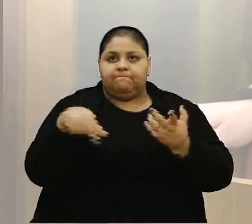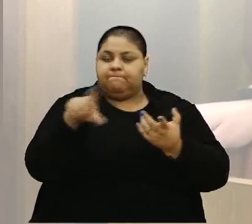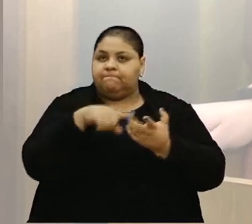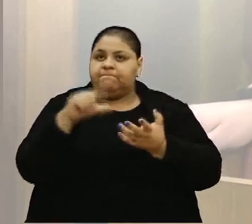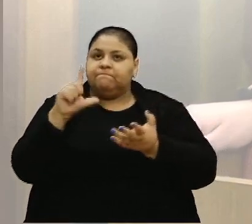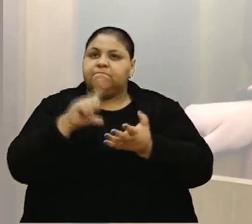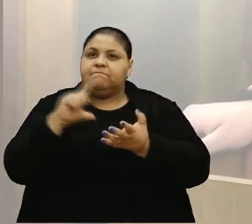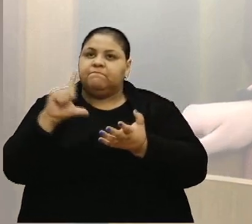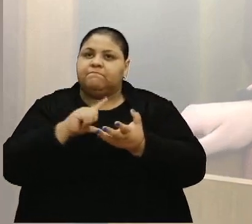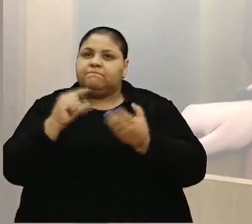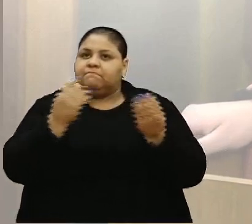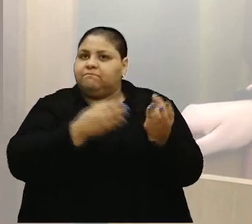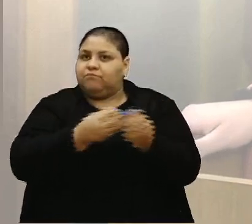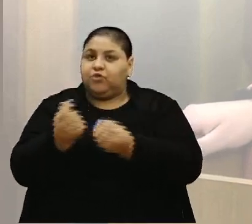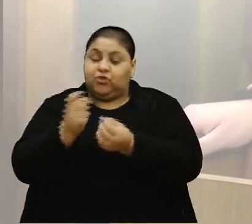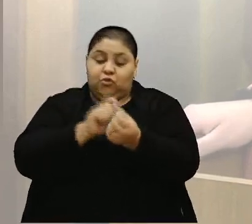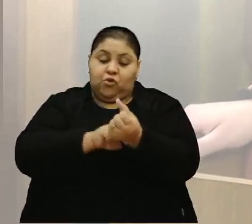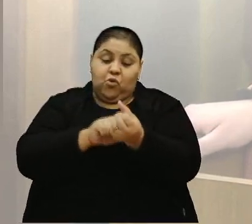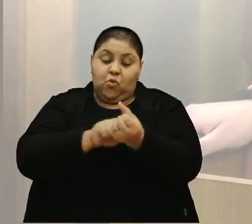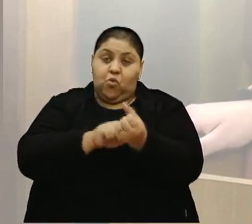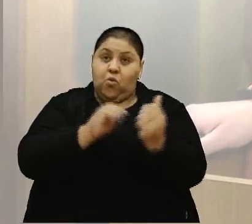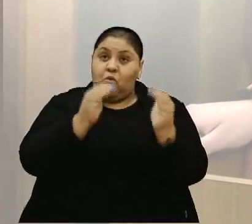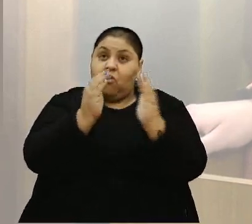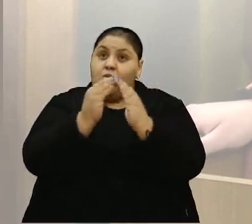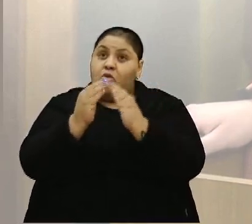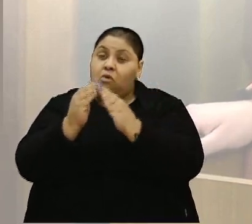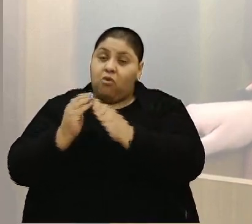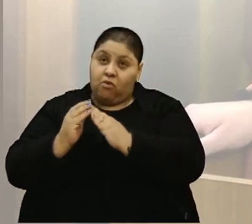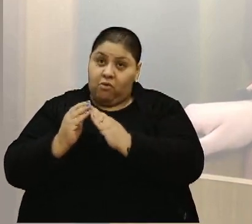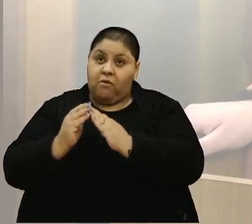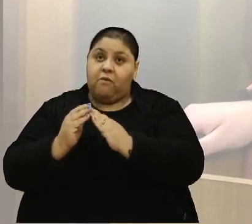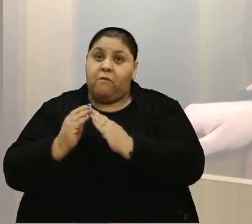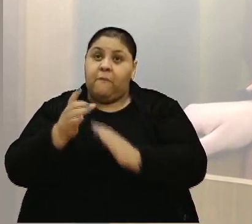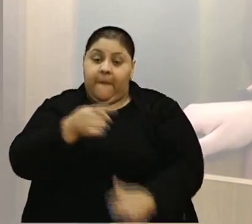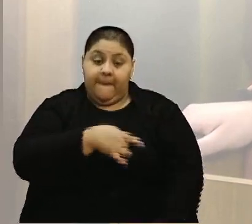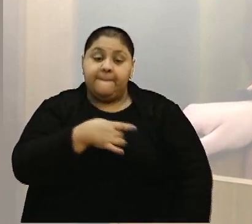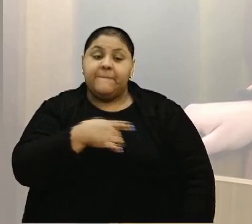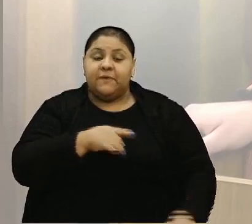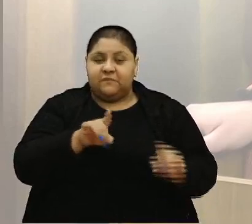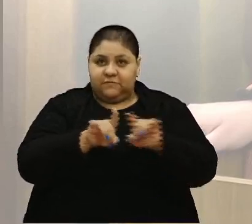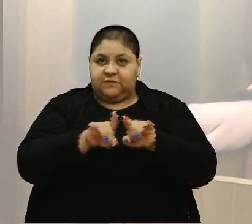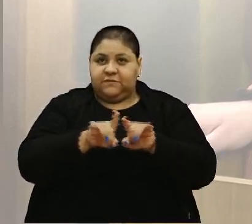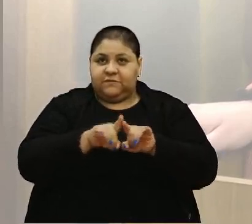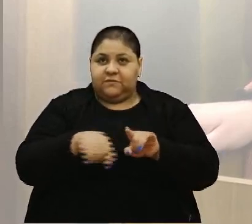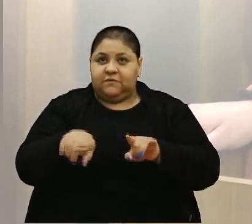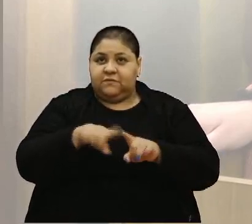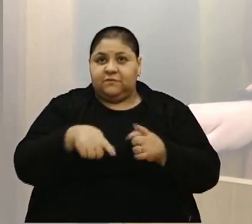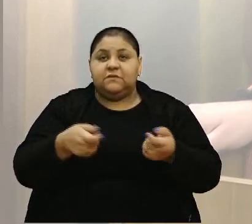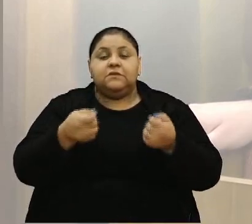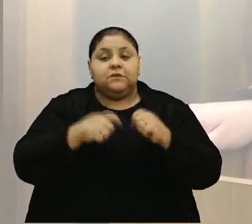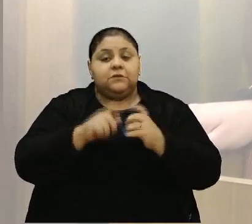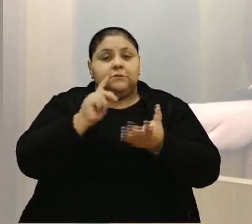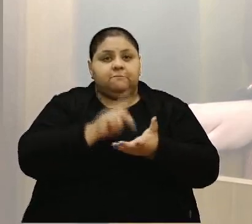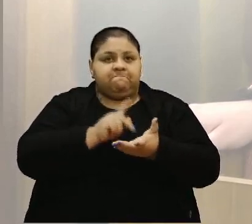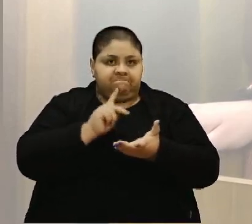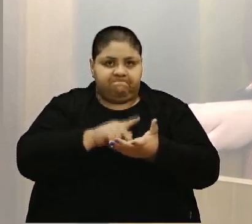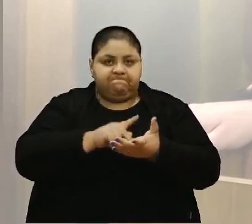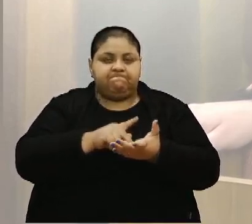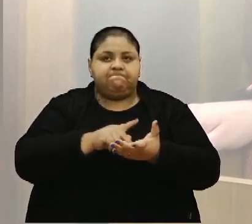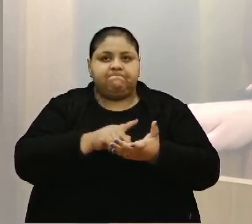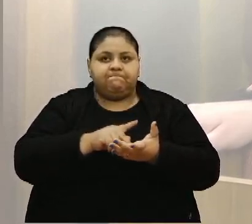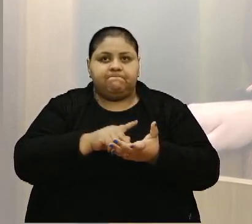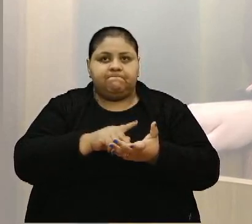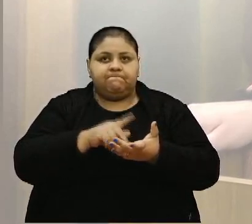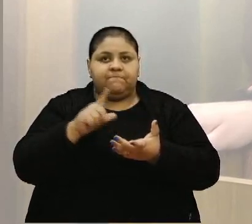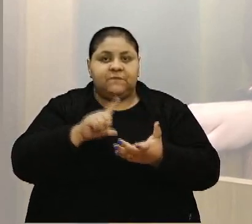tem muito receio, os moradores estão com muito medo, então a gente precisa de fato que haja